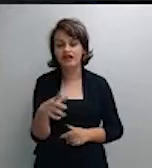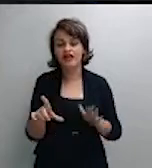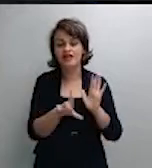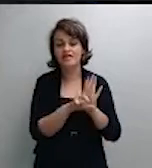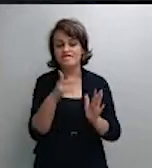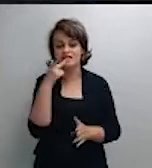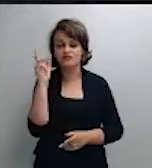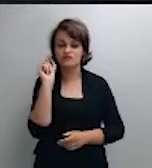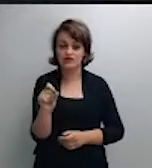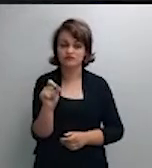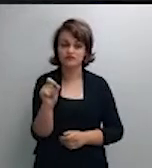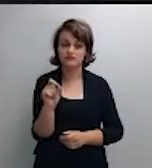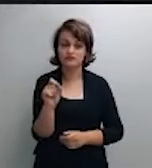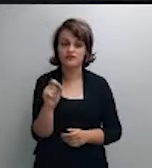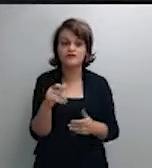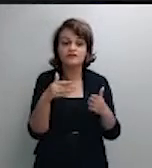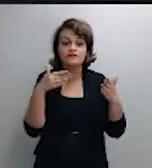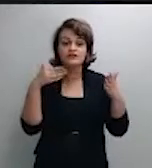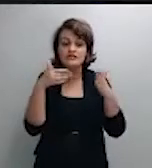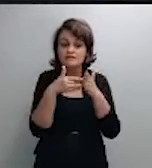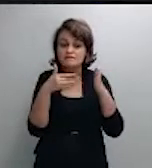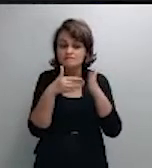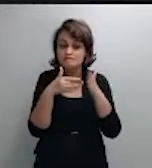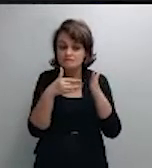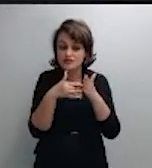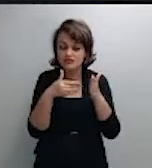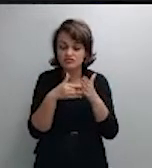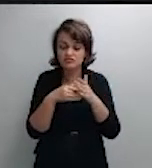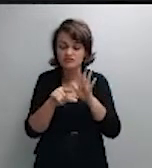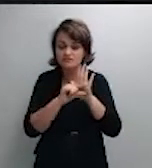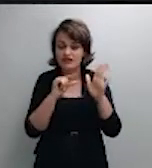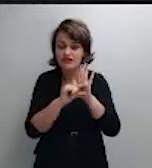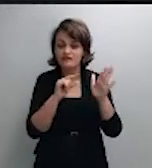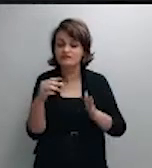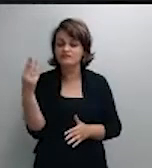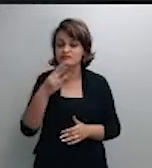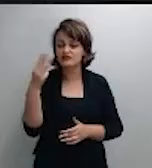O limite do parágrafo 3º aplica-se